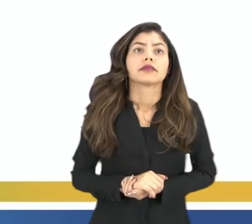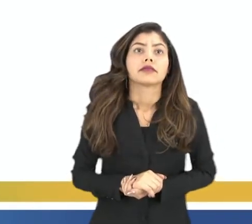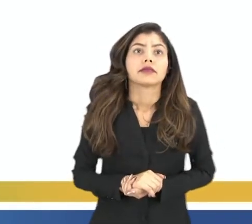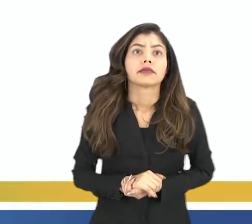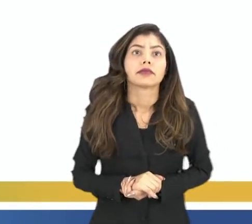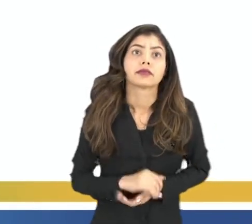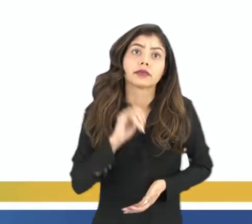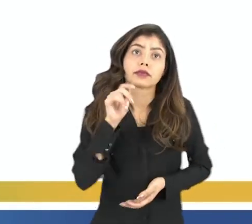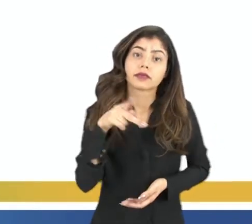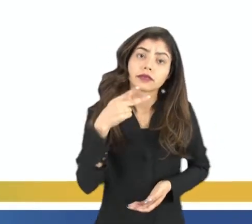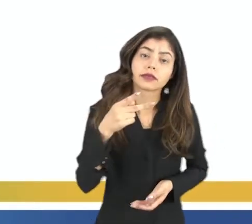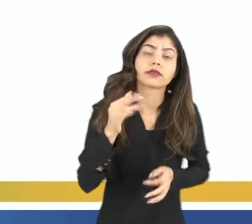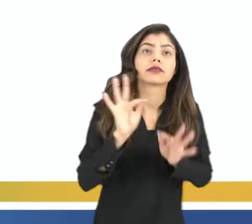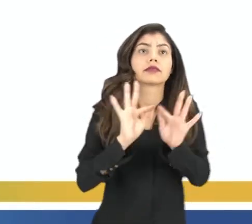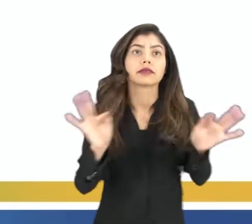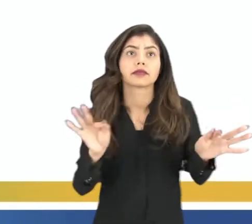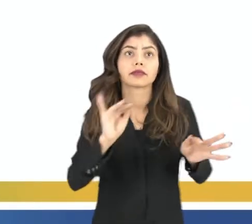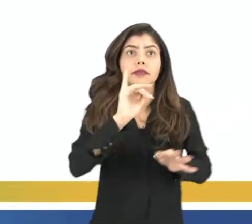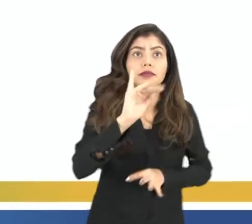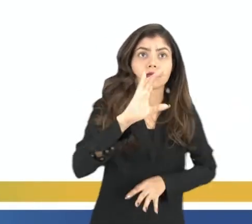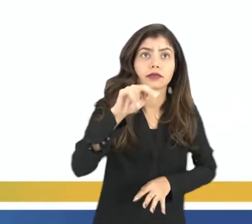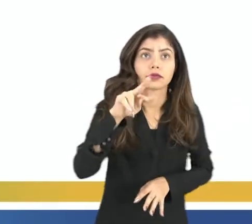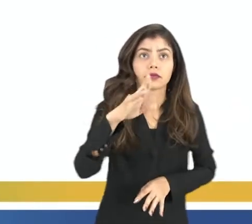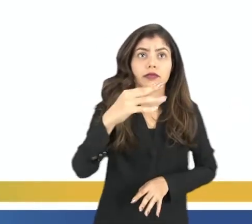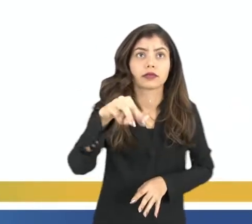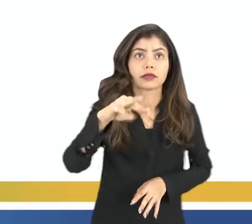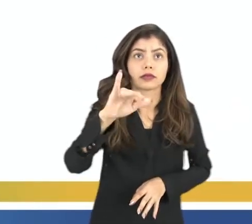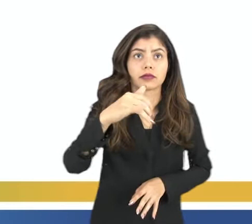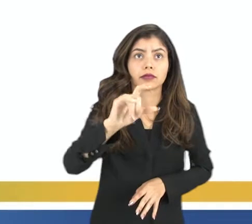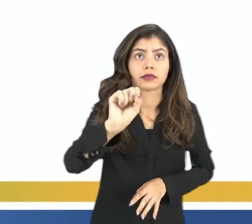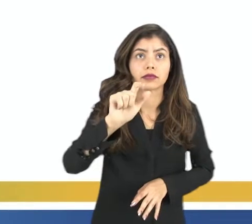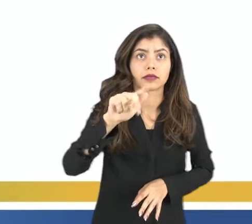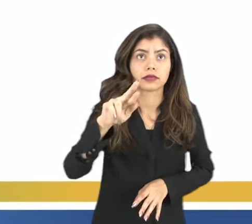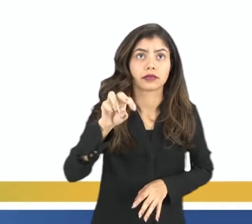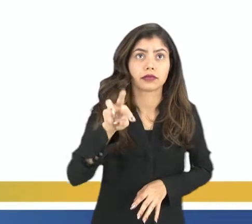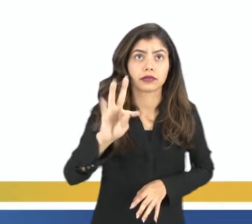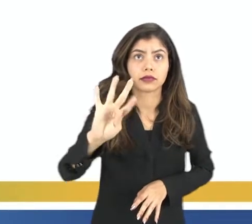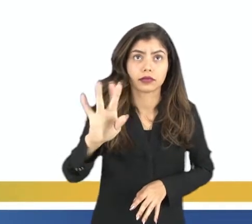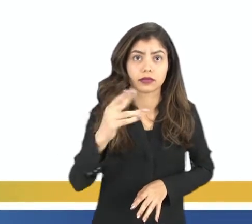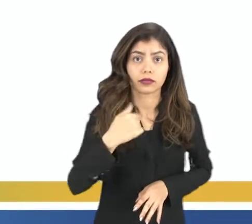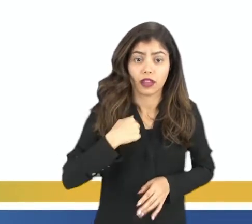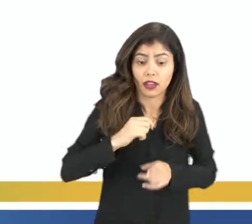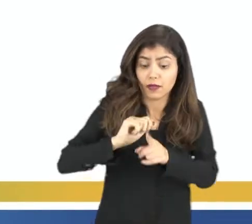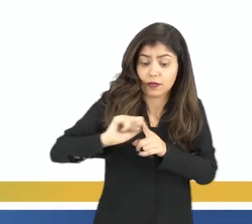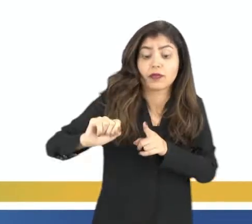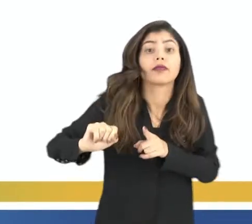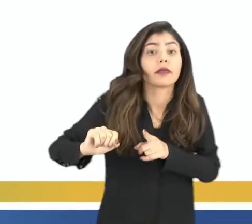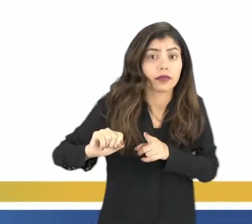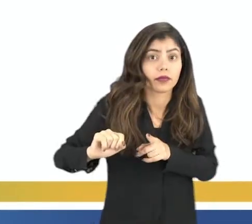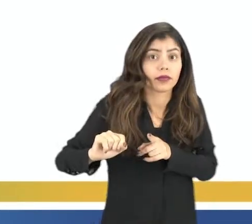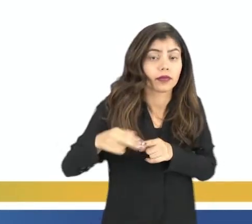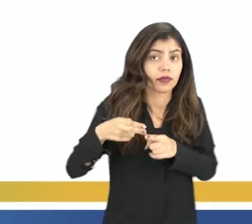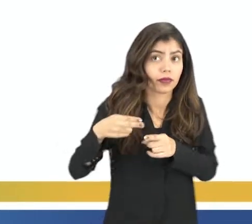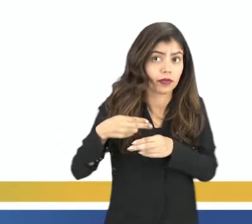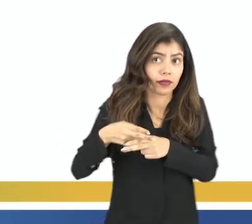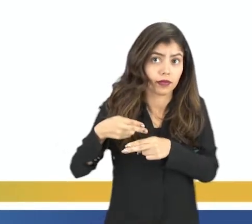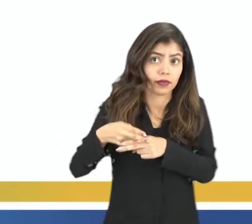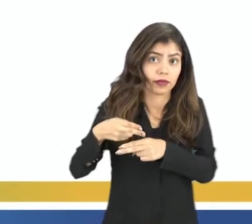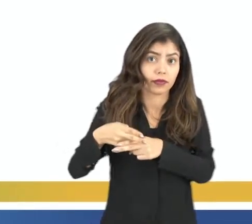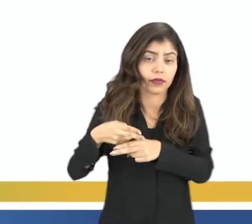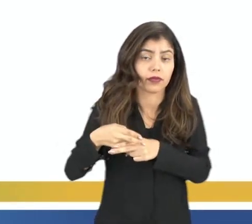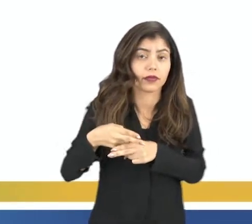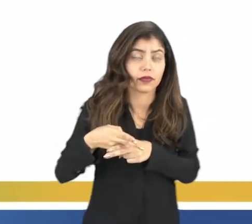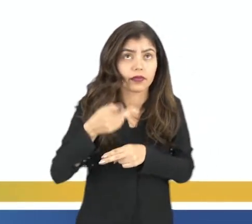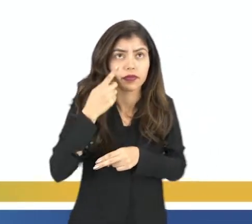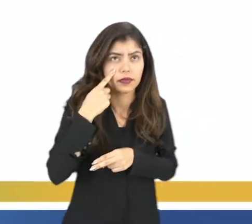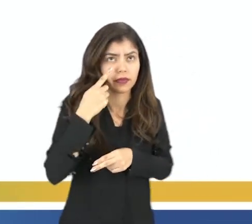Bom, a frase que eu falei foi I cut myself with a knife. Eu me cortei com a faca. Veja que